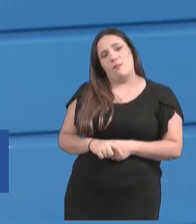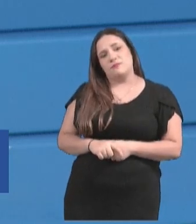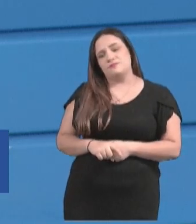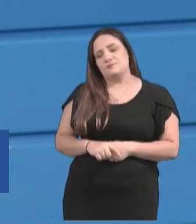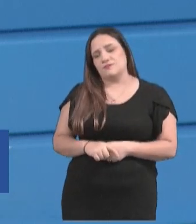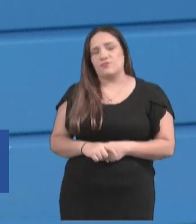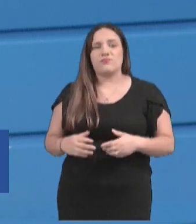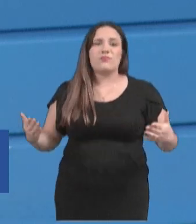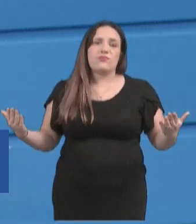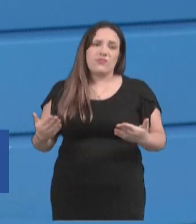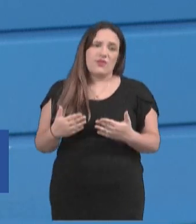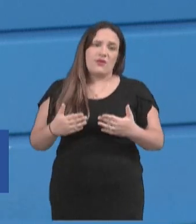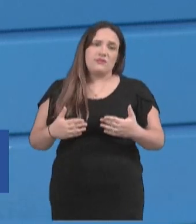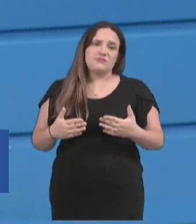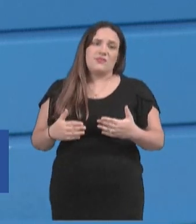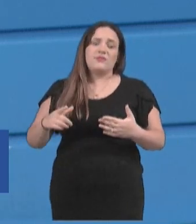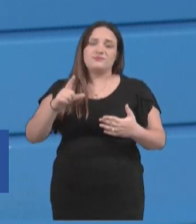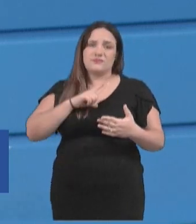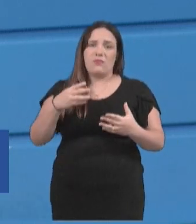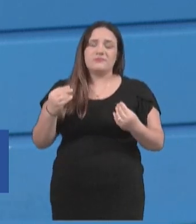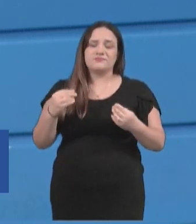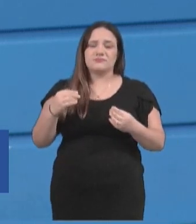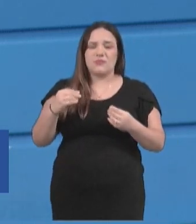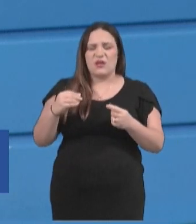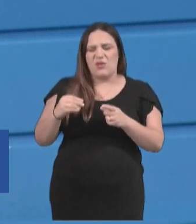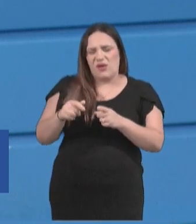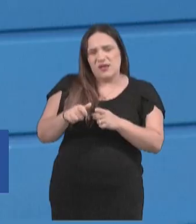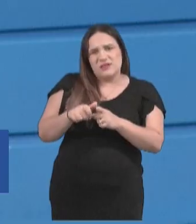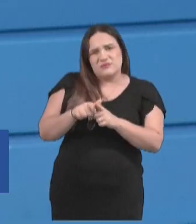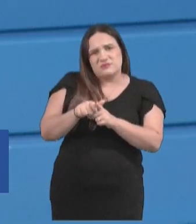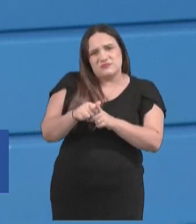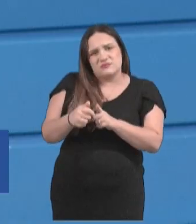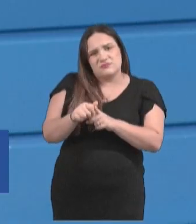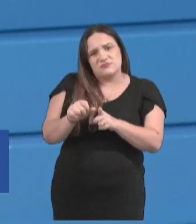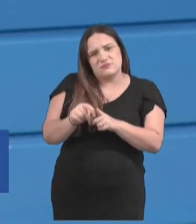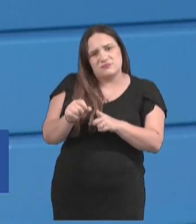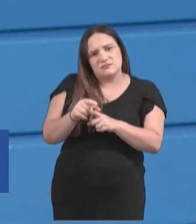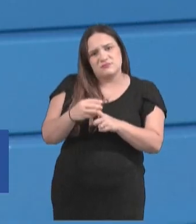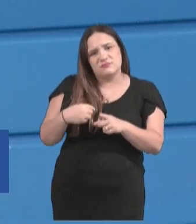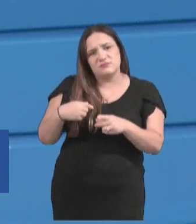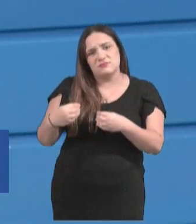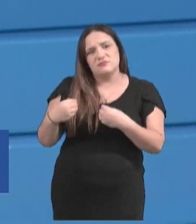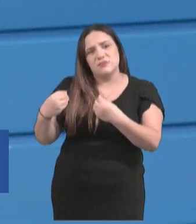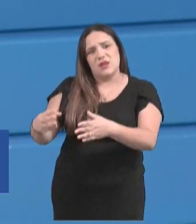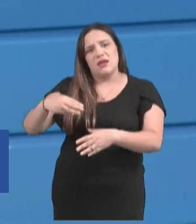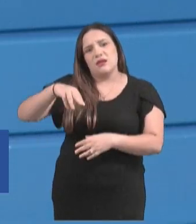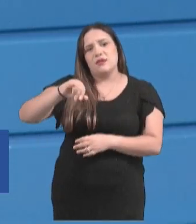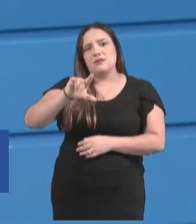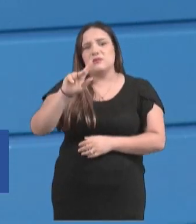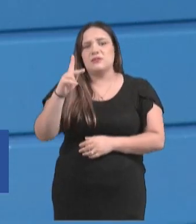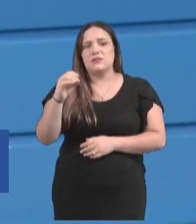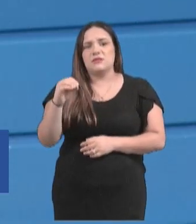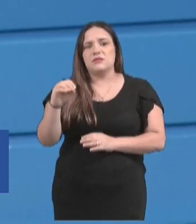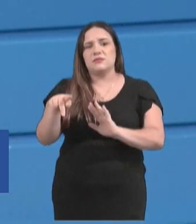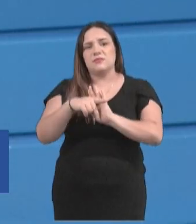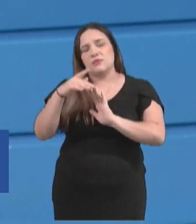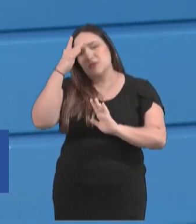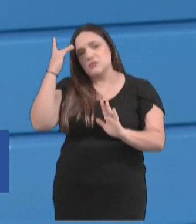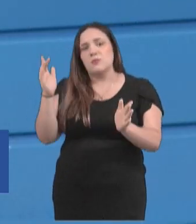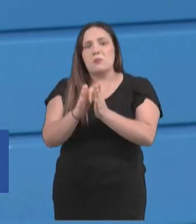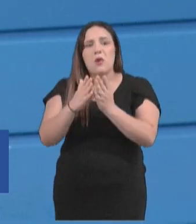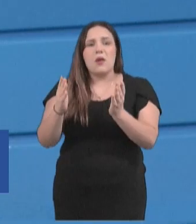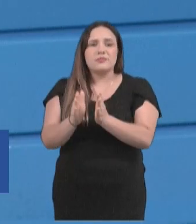eram modernas e deixavam muito milho no chão, eu doei o milho para as pessoas